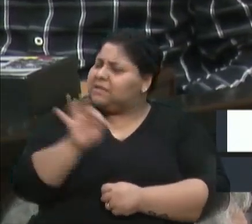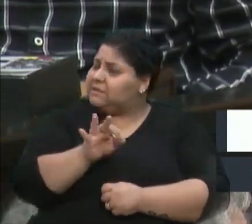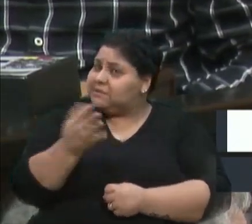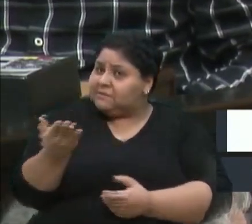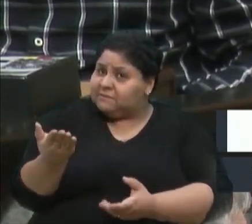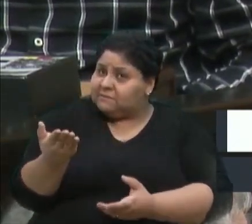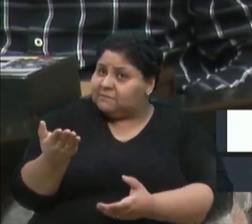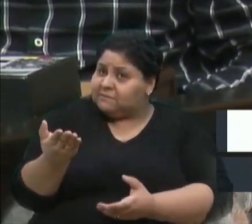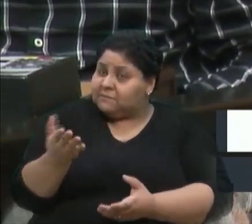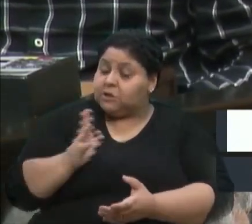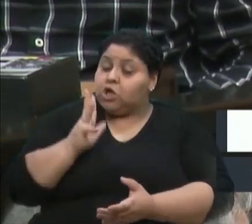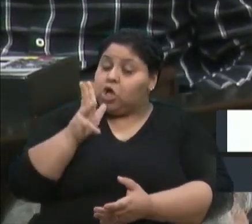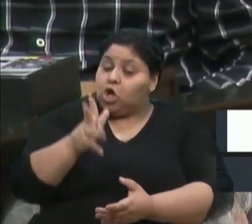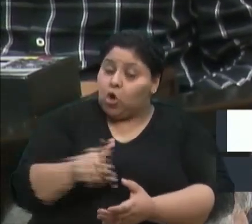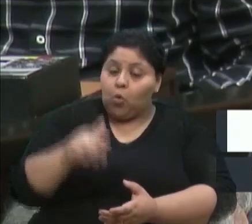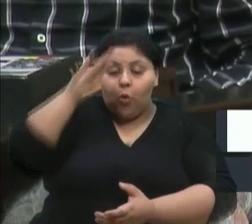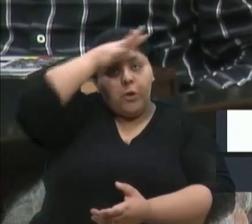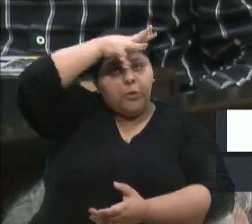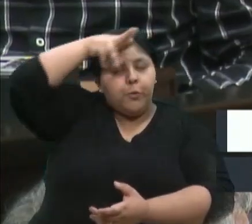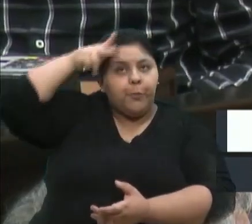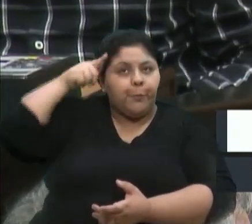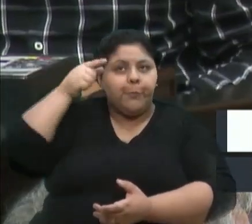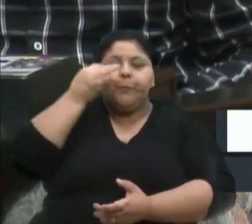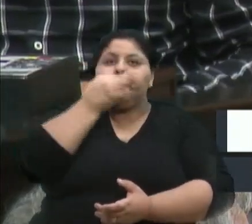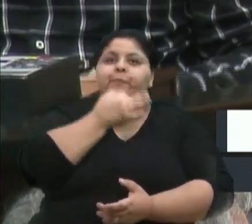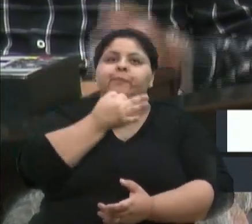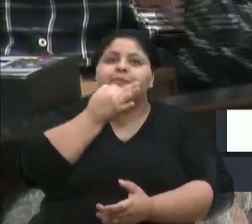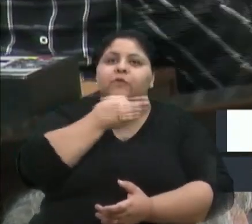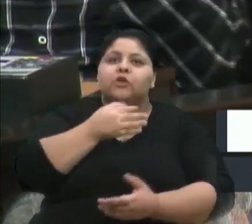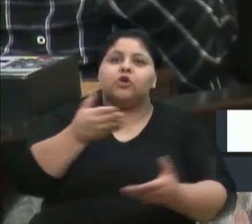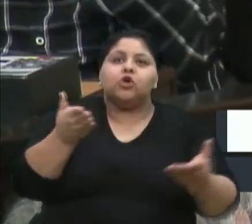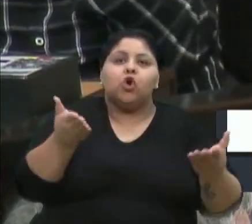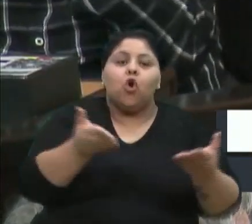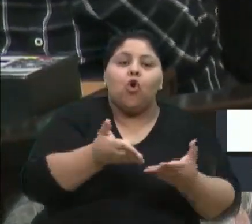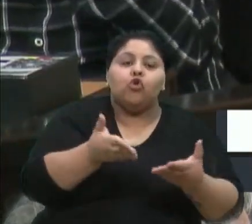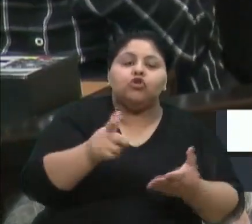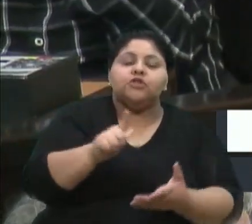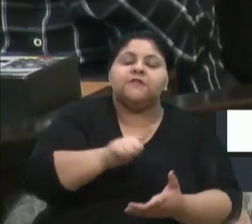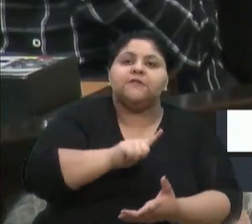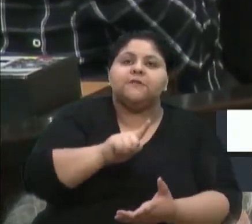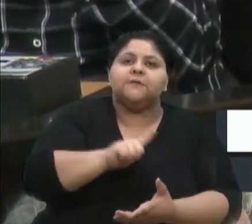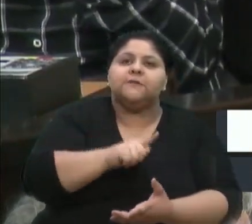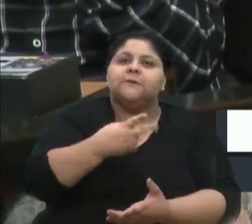, Quanto que o município de Caxias do Sul está portando hoje 27%